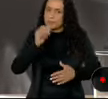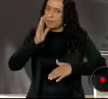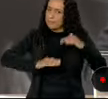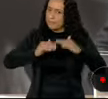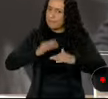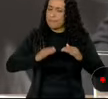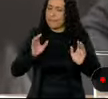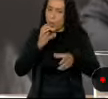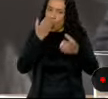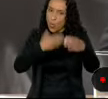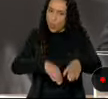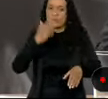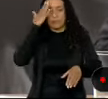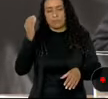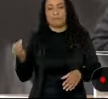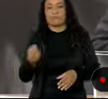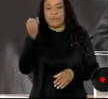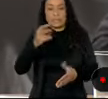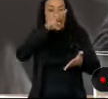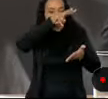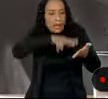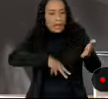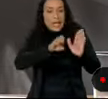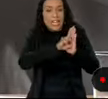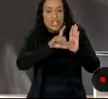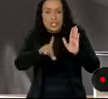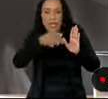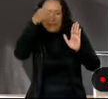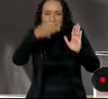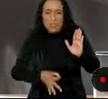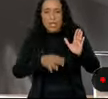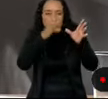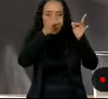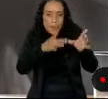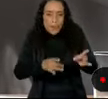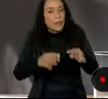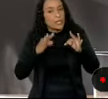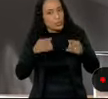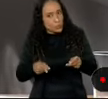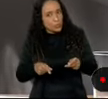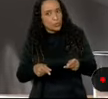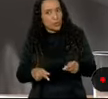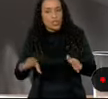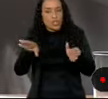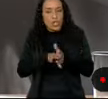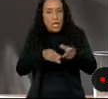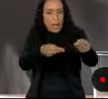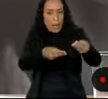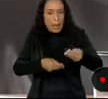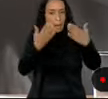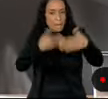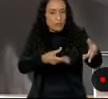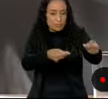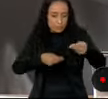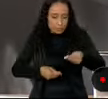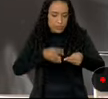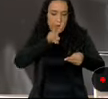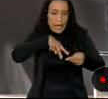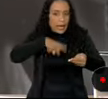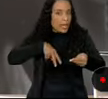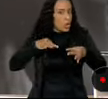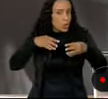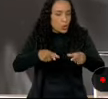em concurso, sabe da importância de se ler o edital, de se ler bem a instrução da prova na hora que você senta, pega um caderno de prova e lê, vê os campos que estão lá